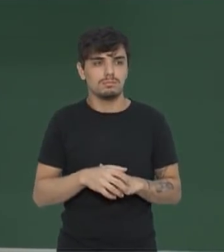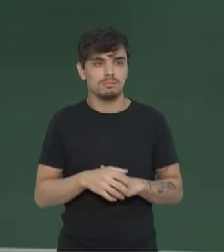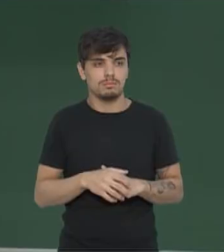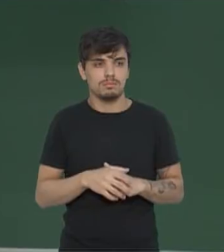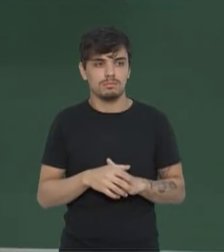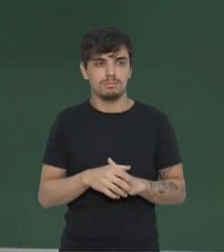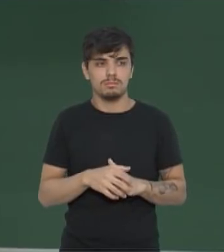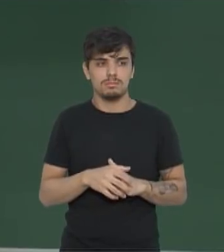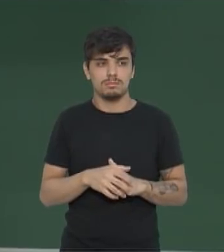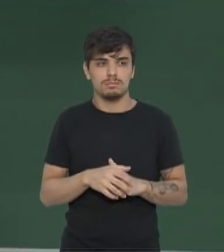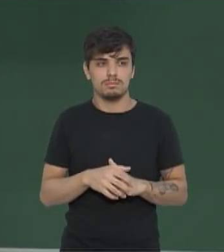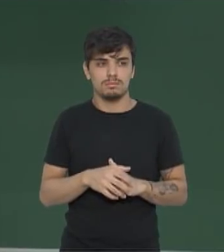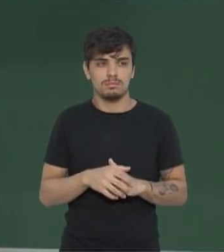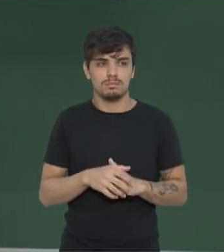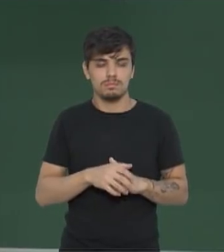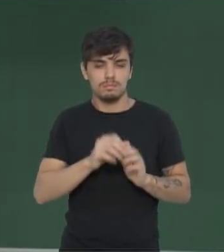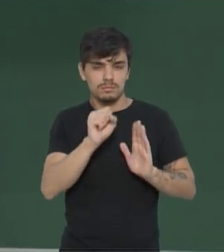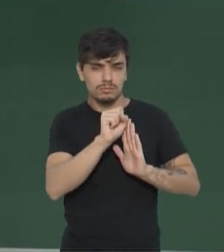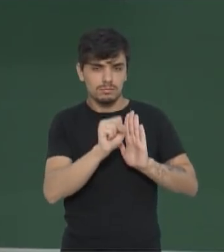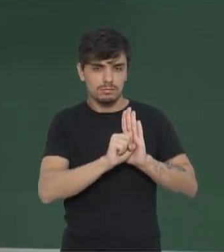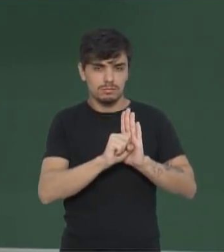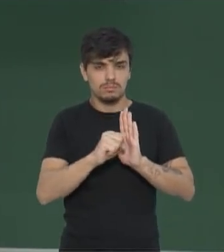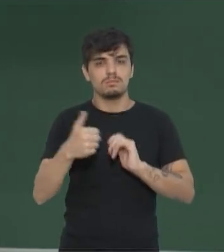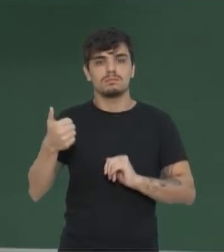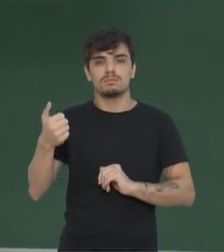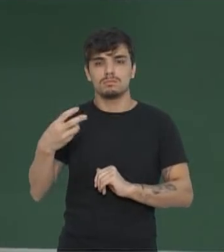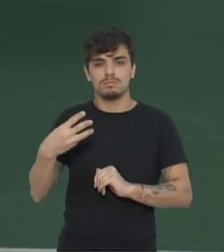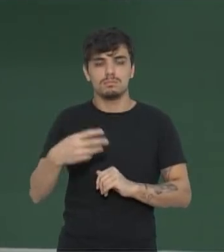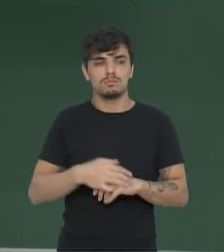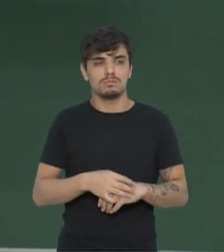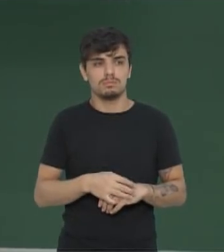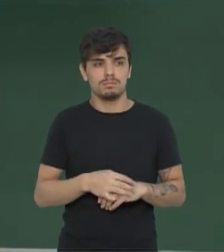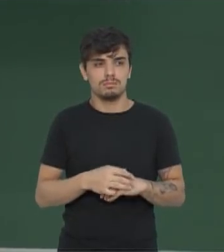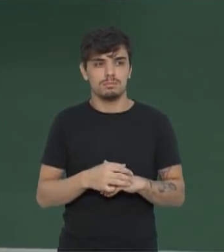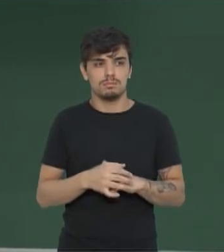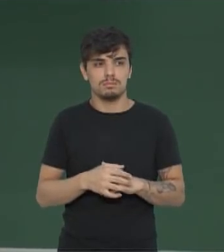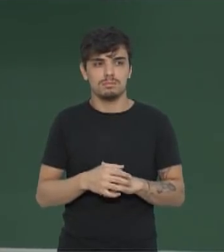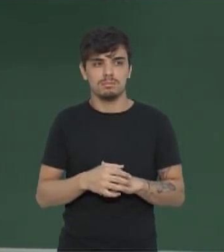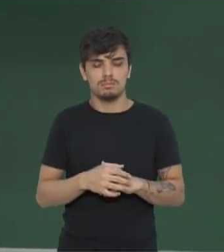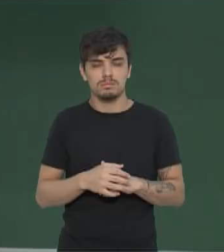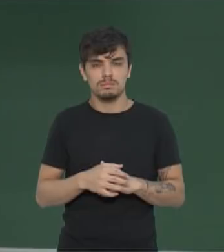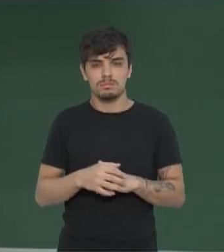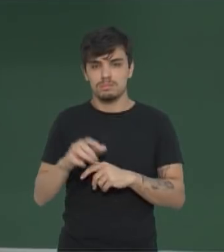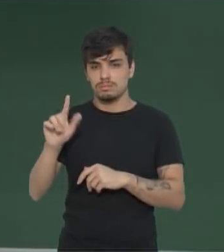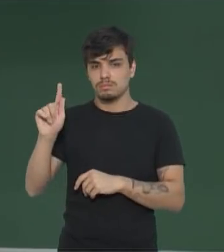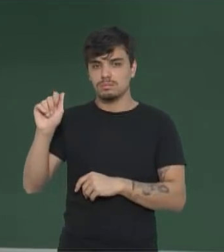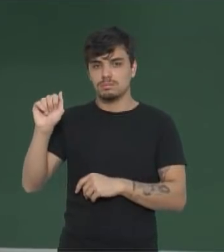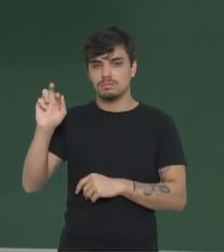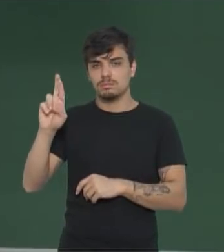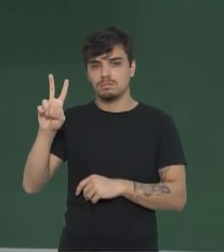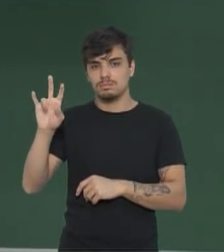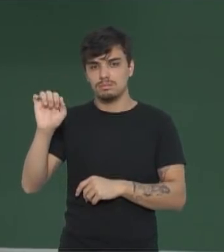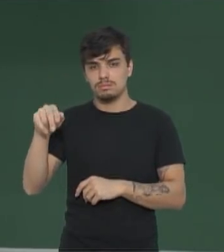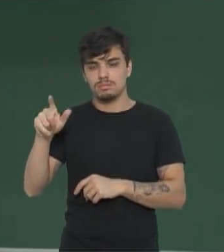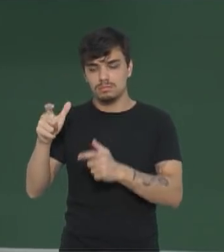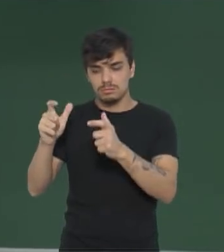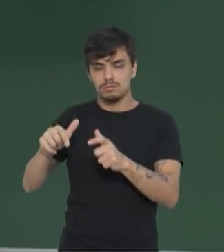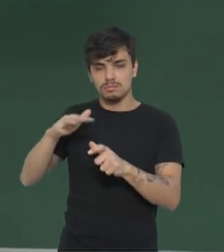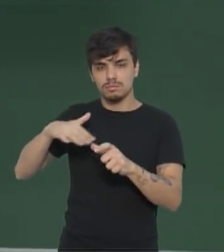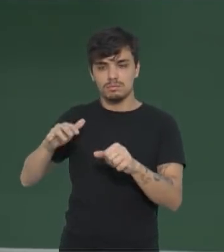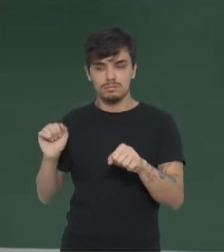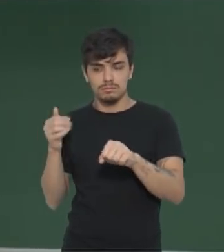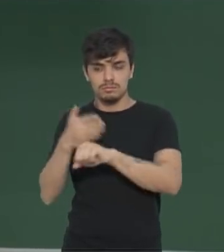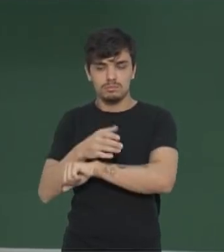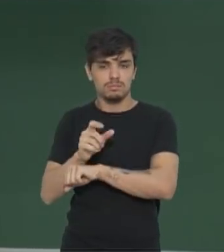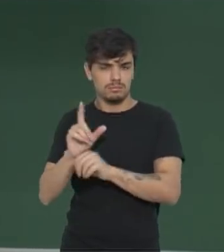de Almohada, no século XIII, olha lá, Algarve, ainda era uma região ainda árabe, mas daí vai ser dominada no século